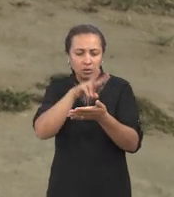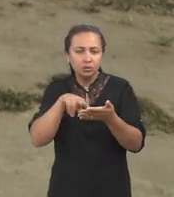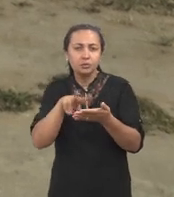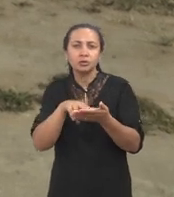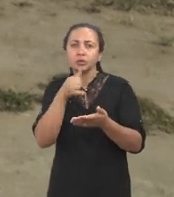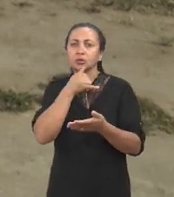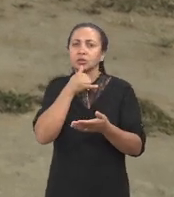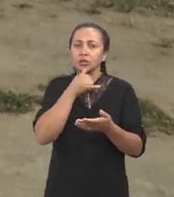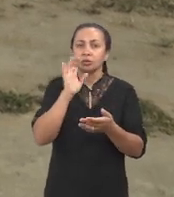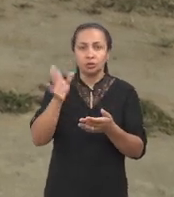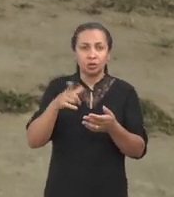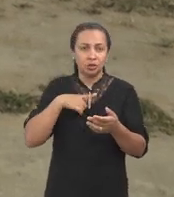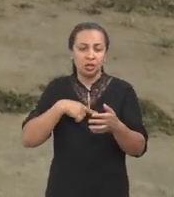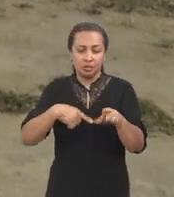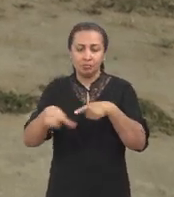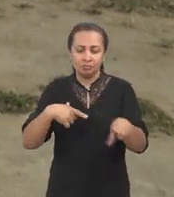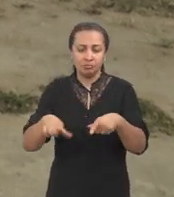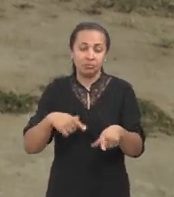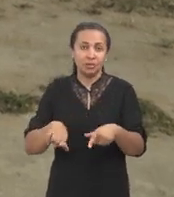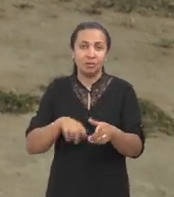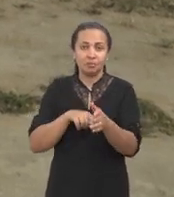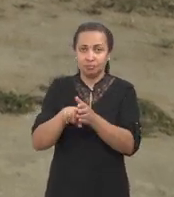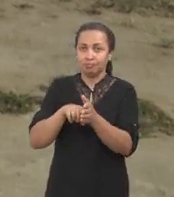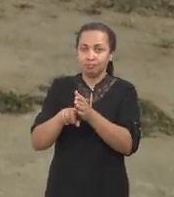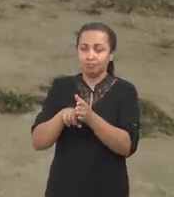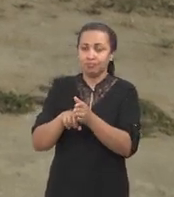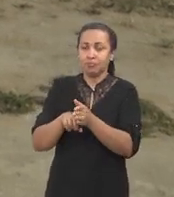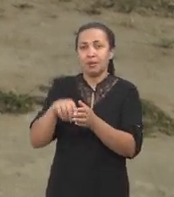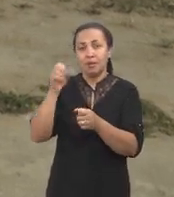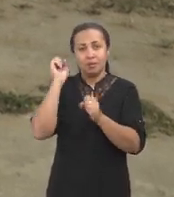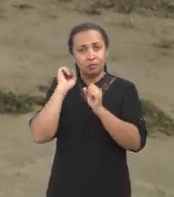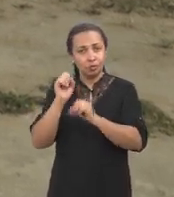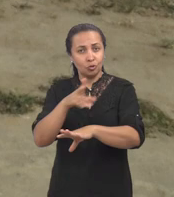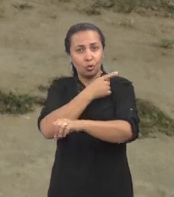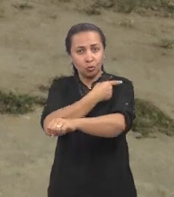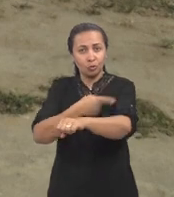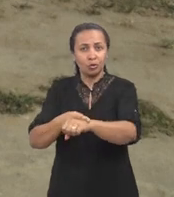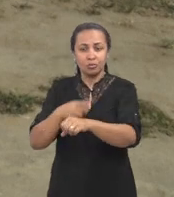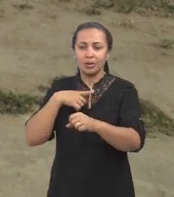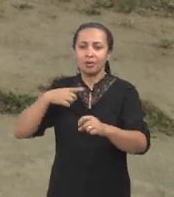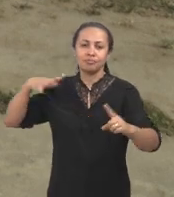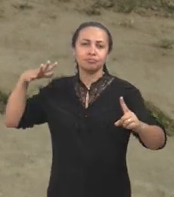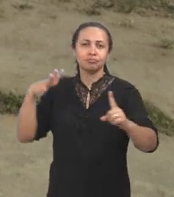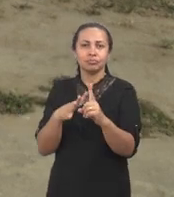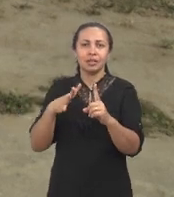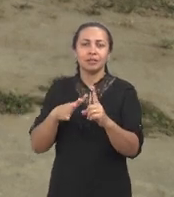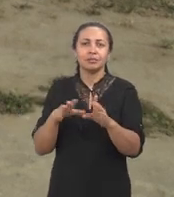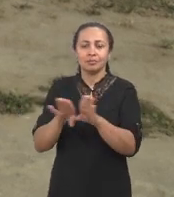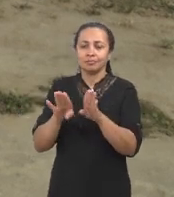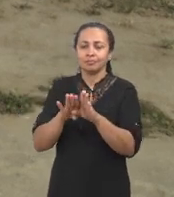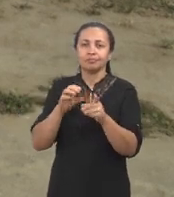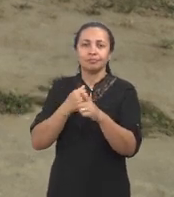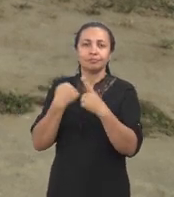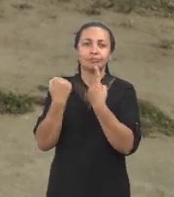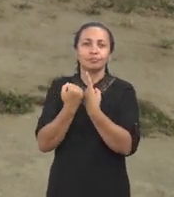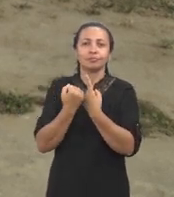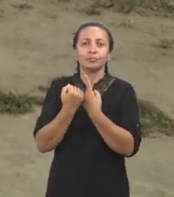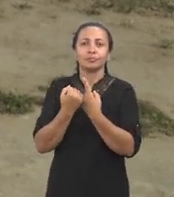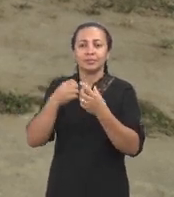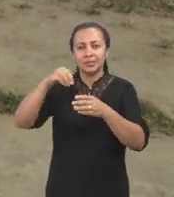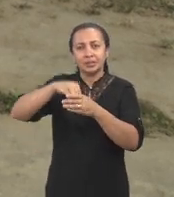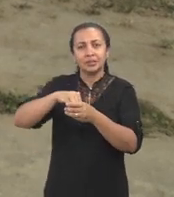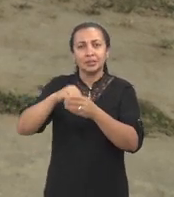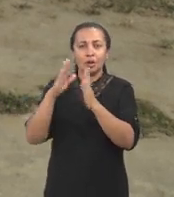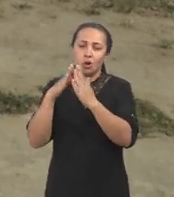exemplo né Porque a gente tem trabalhado dentro da perspectiva das políticas educacionais nós temos trabalhado com o impacto do plano de ações articuladas